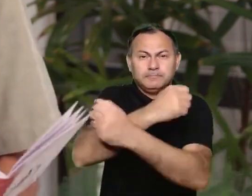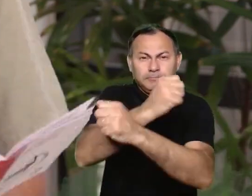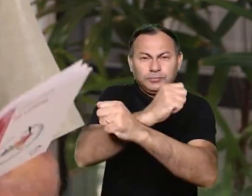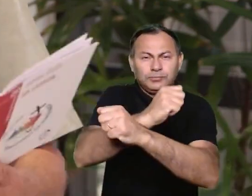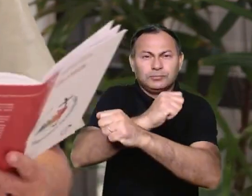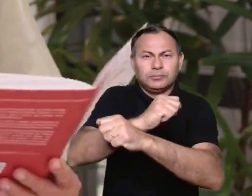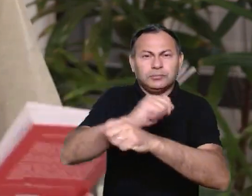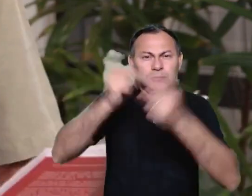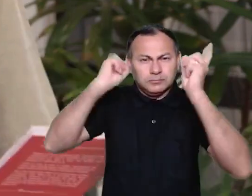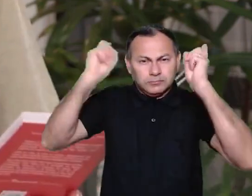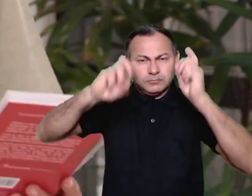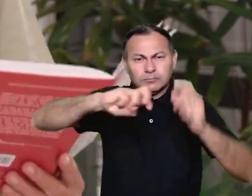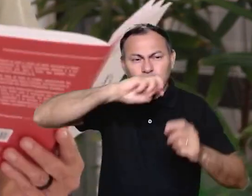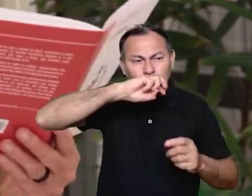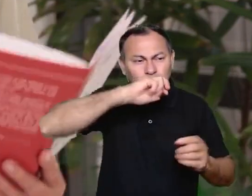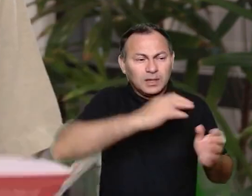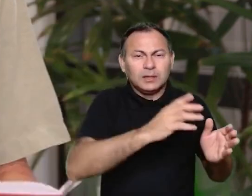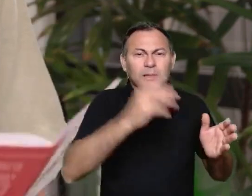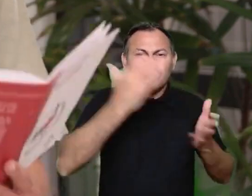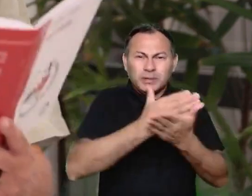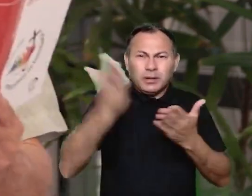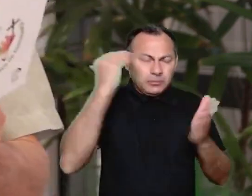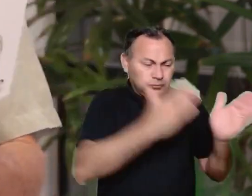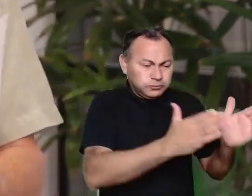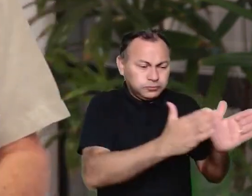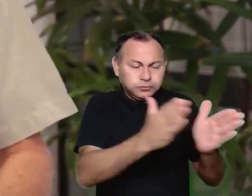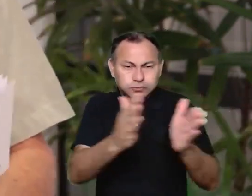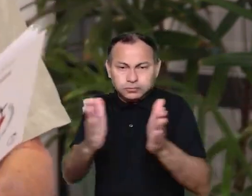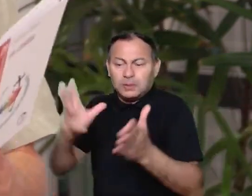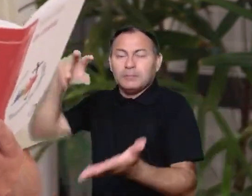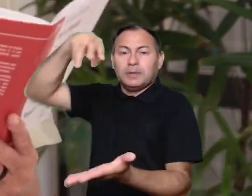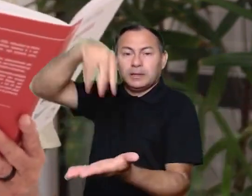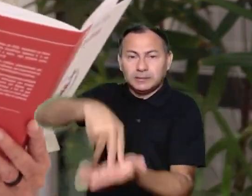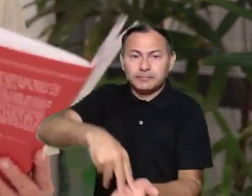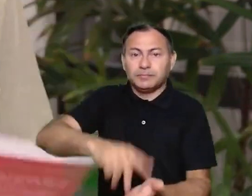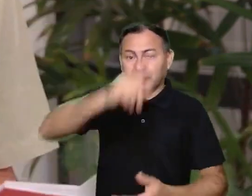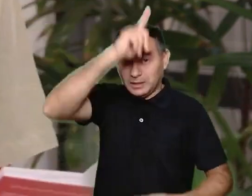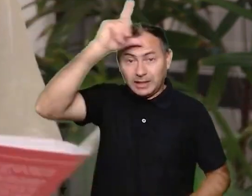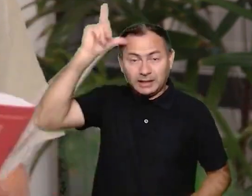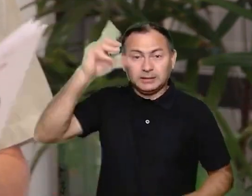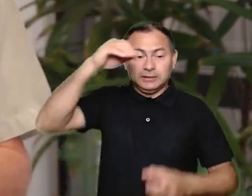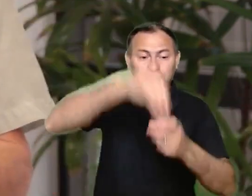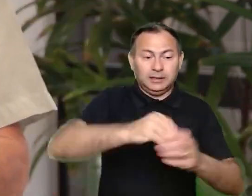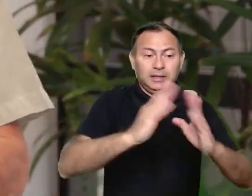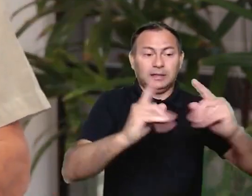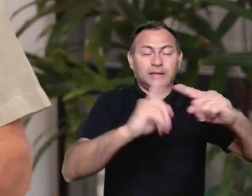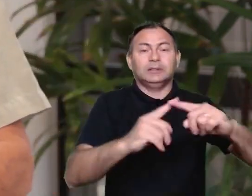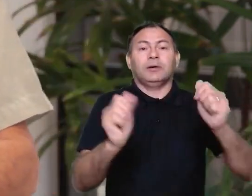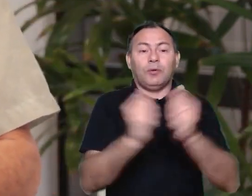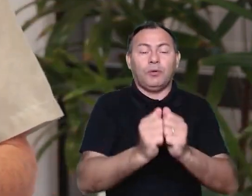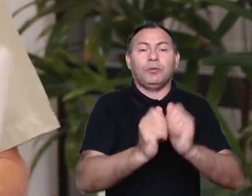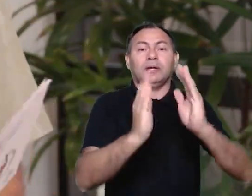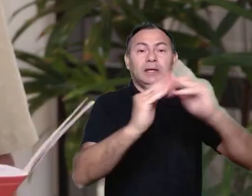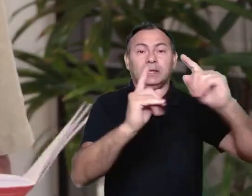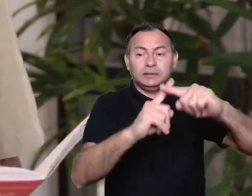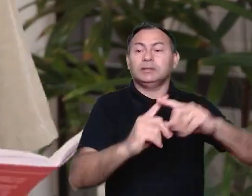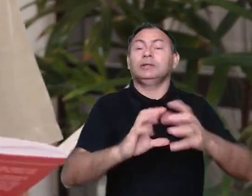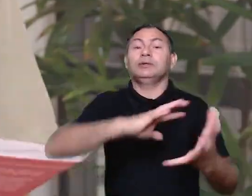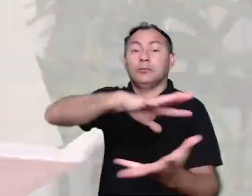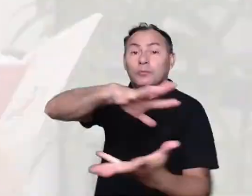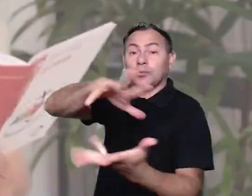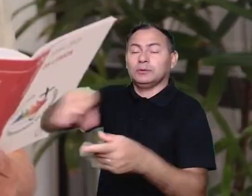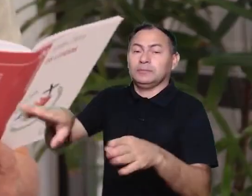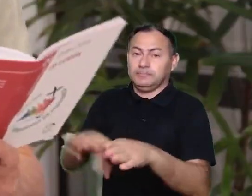concílio para cá, falou do laicato, da sua ação, da sua presença, é na igreja, como igreja e no